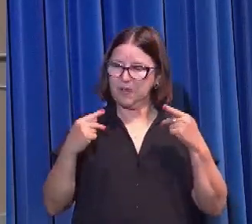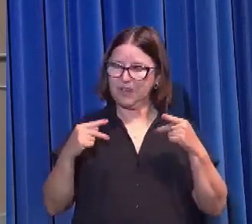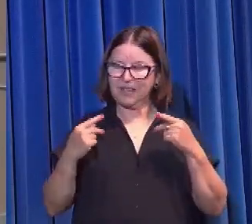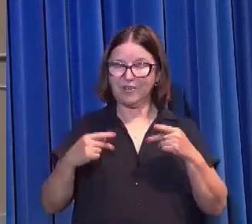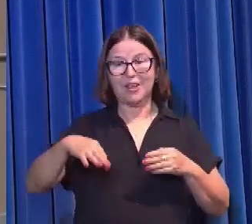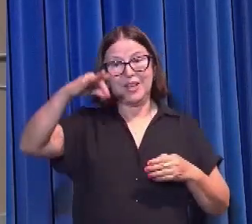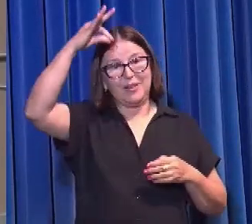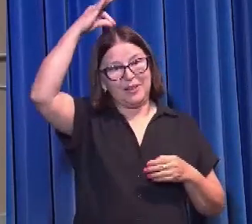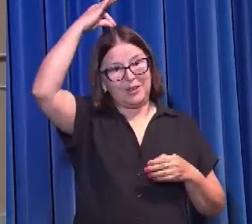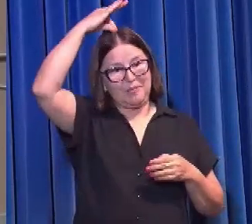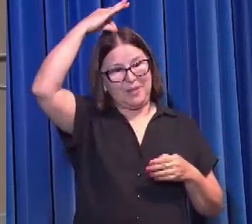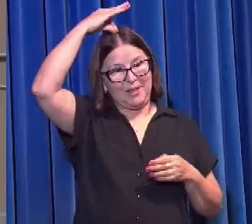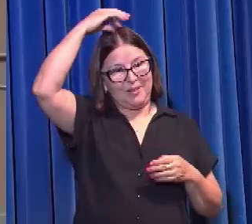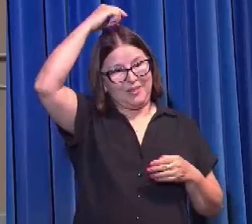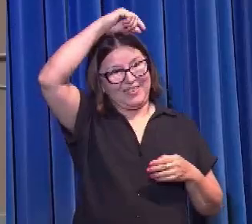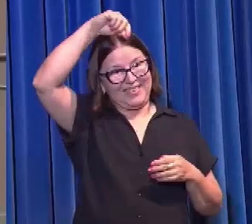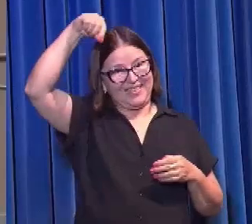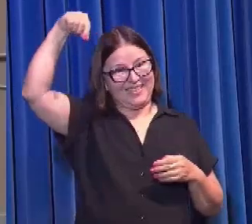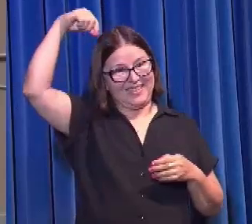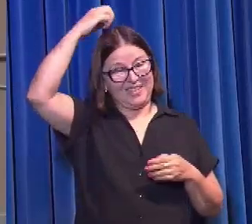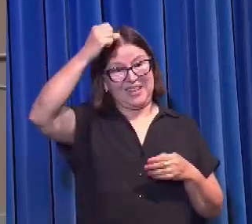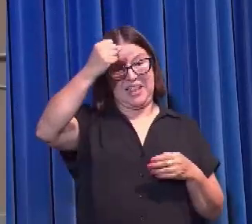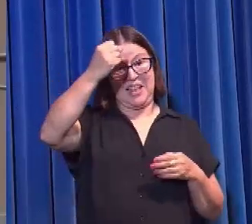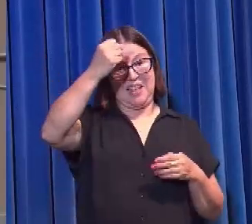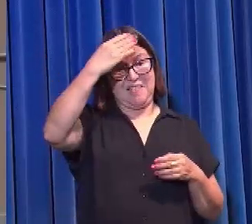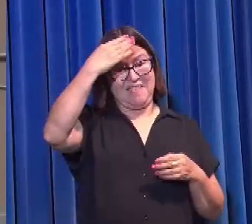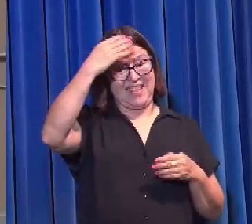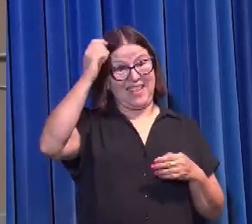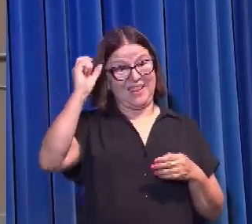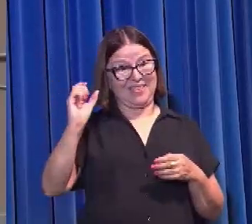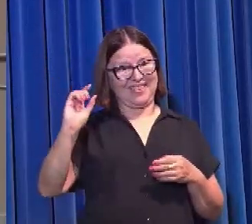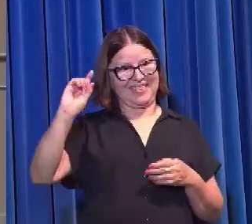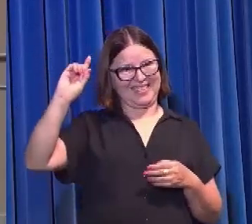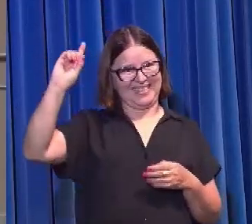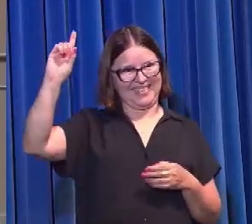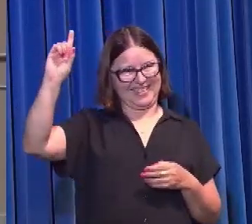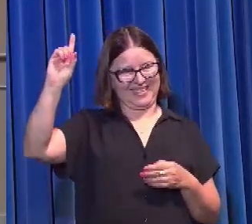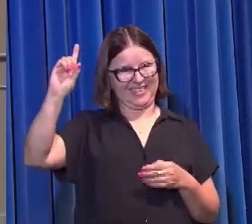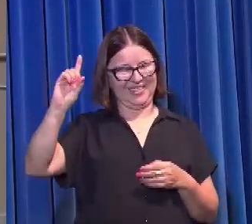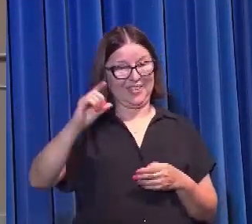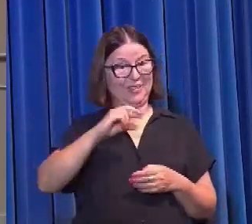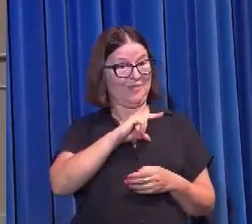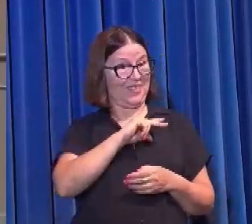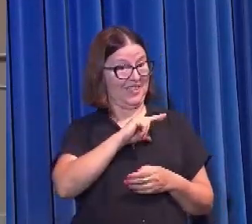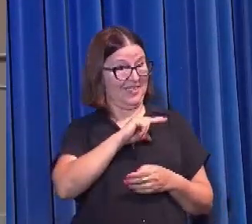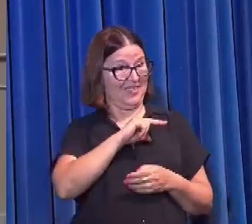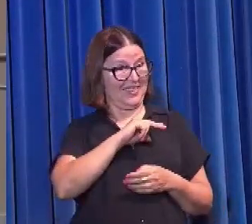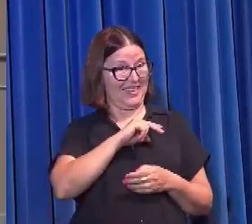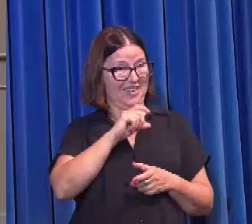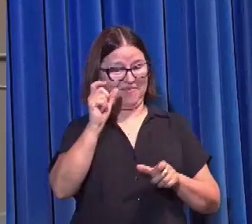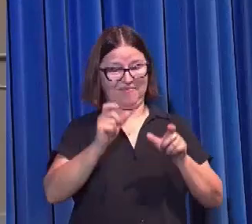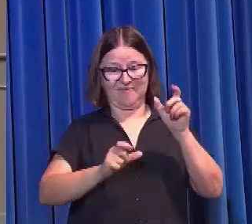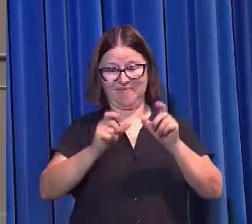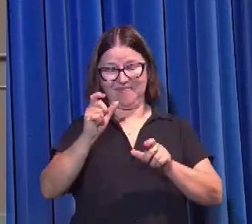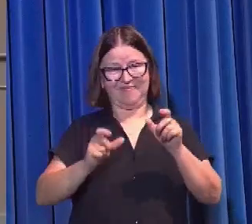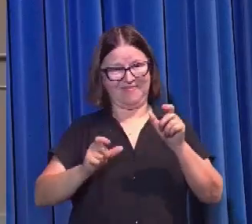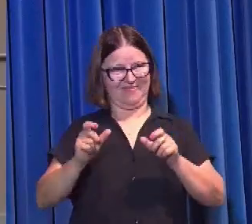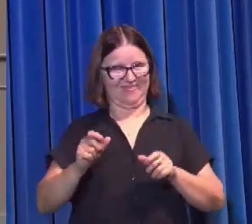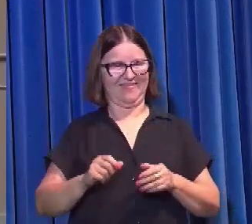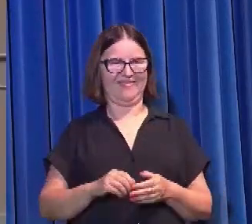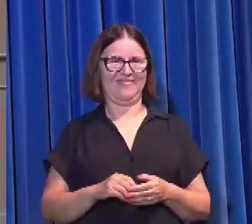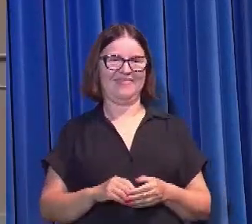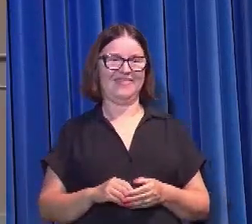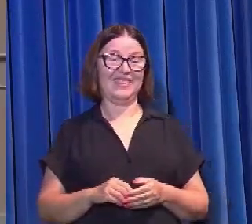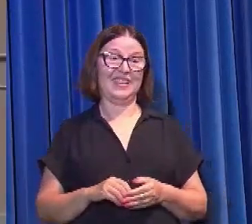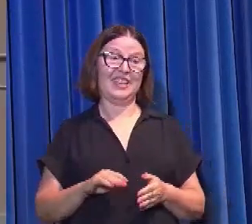Santo opera de maneira grandiosa, irmãos, e de maneira individual, particular, em cada coração.